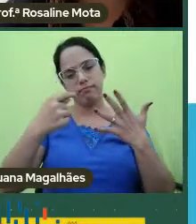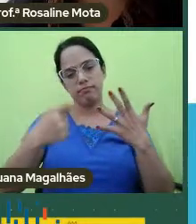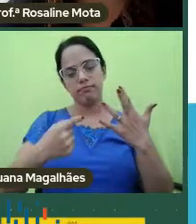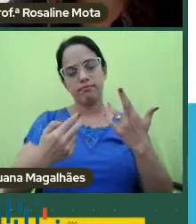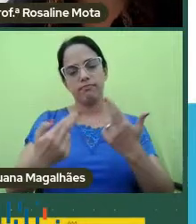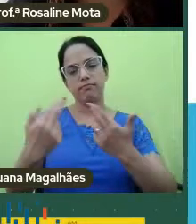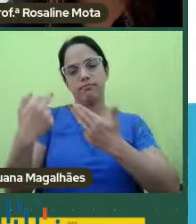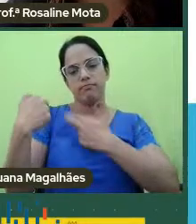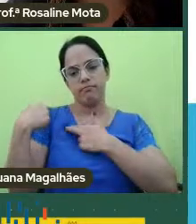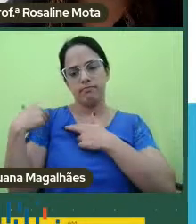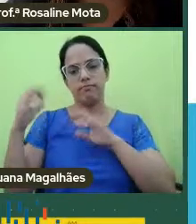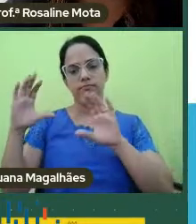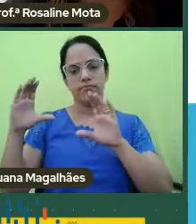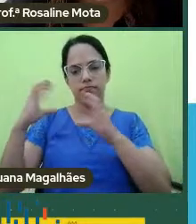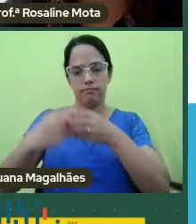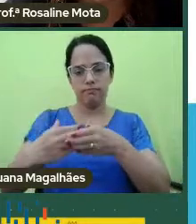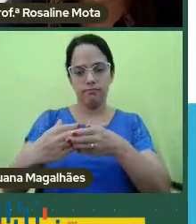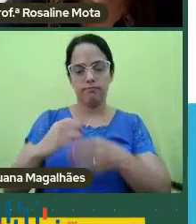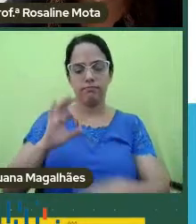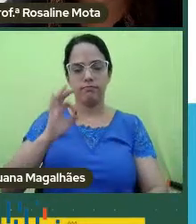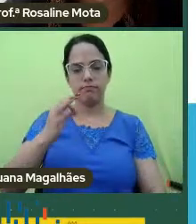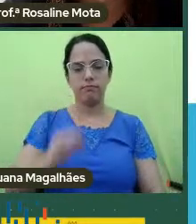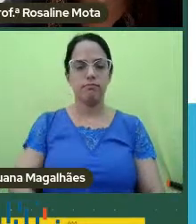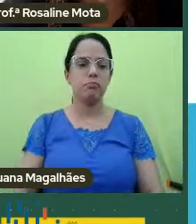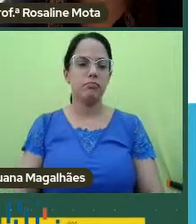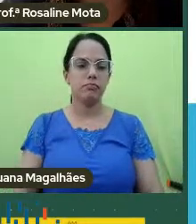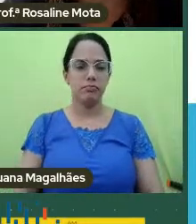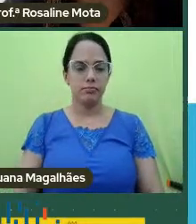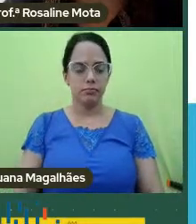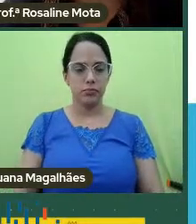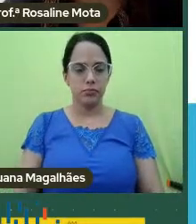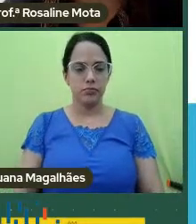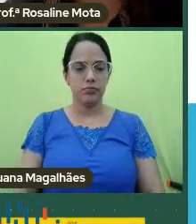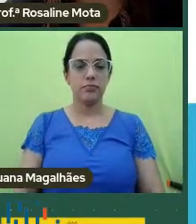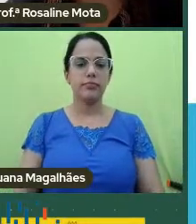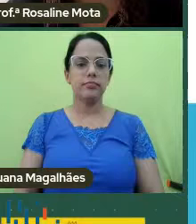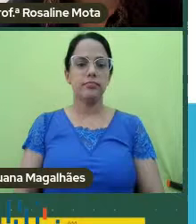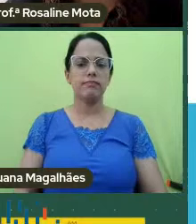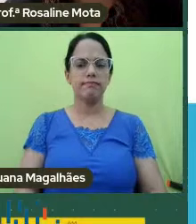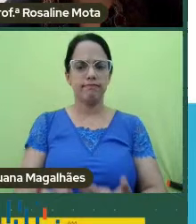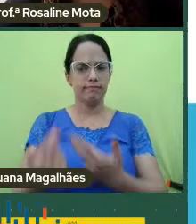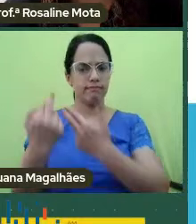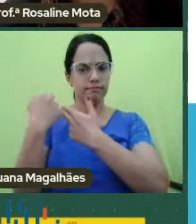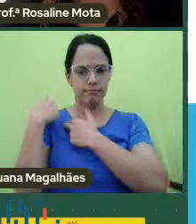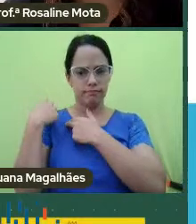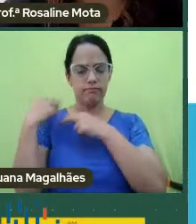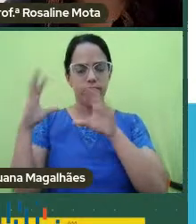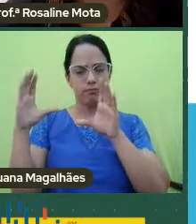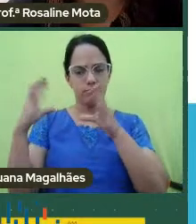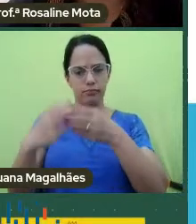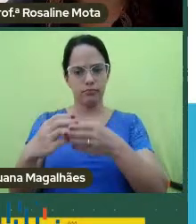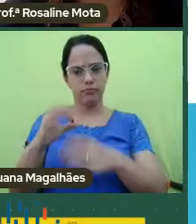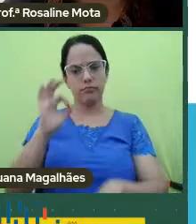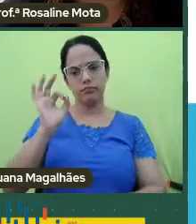atribuições aí para a CEPAD. Essas atribuições, elas